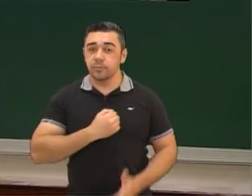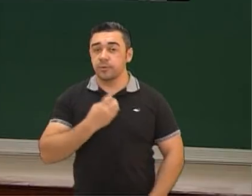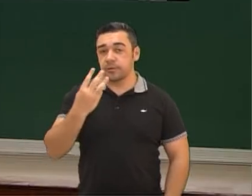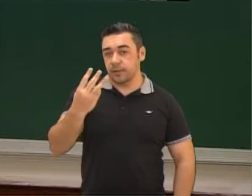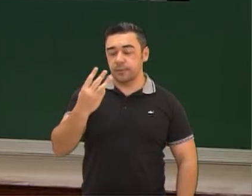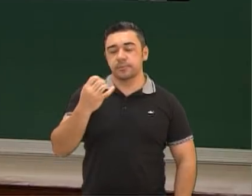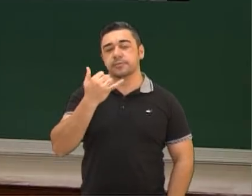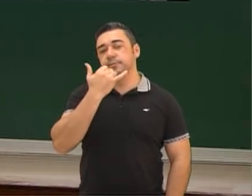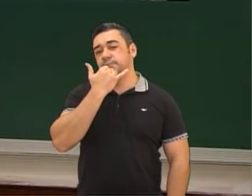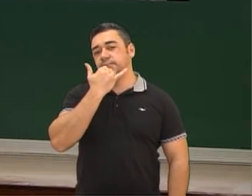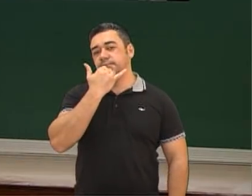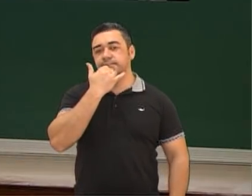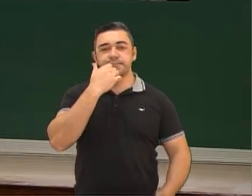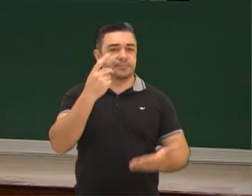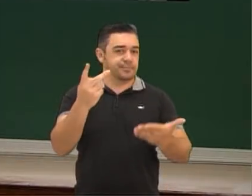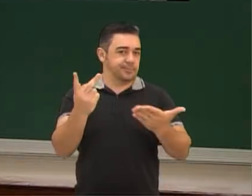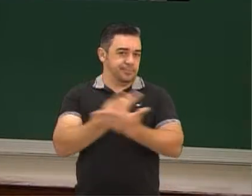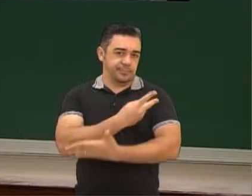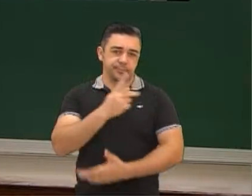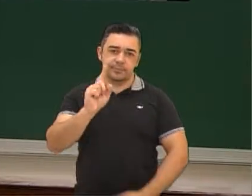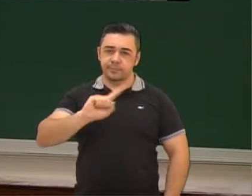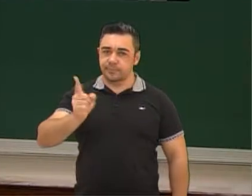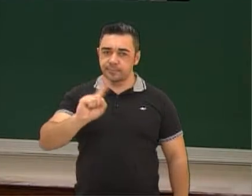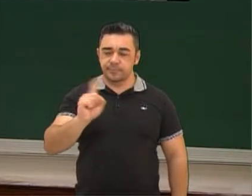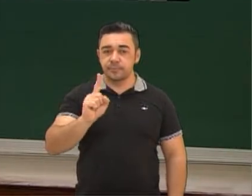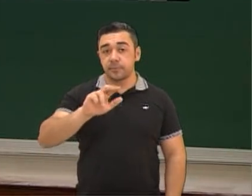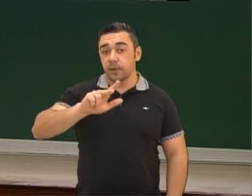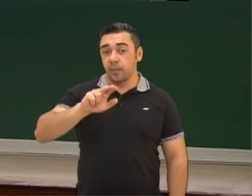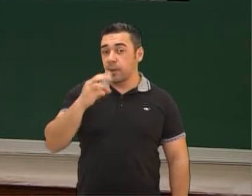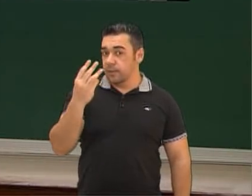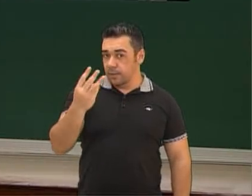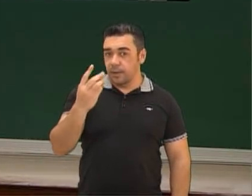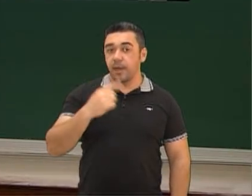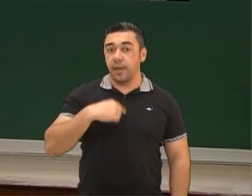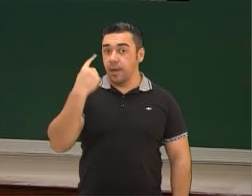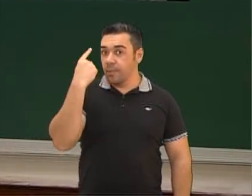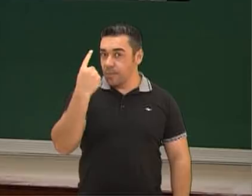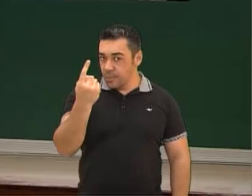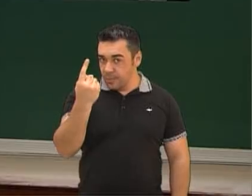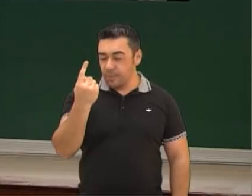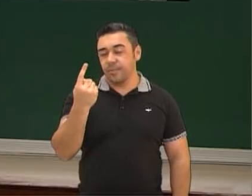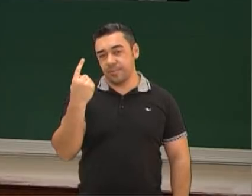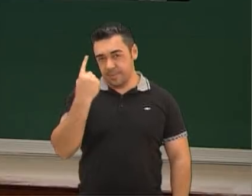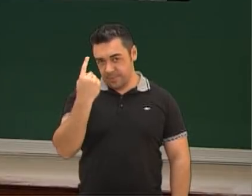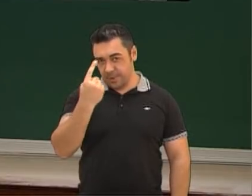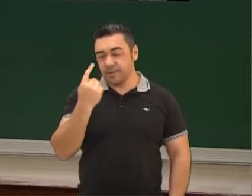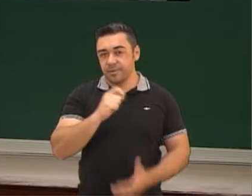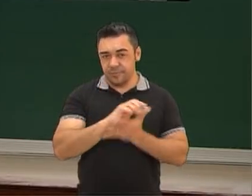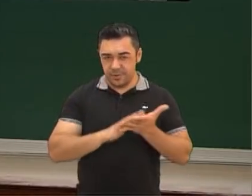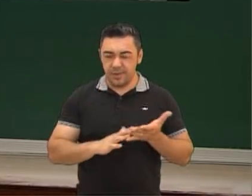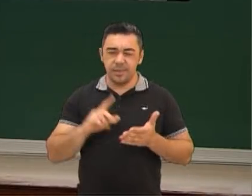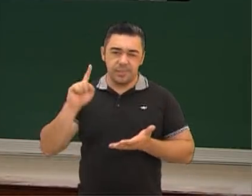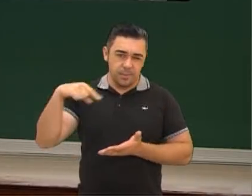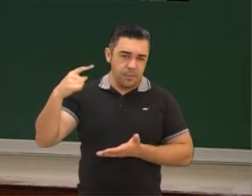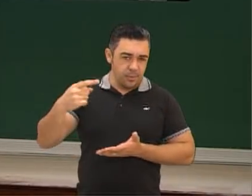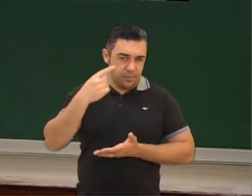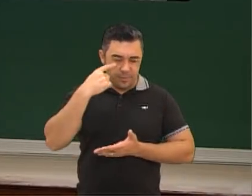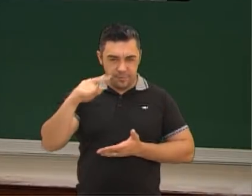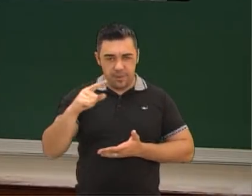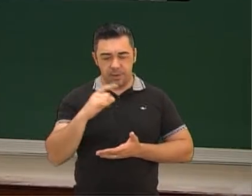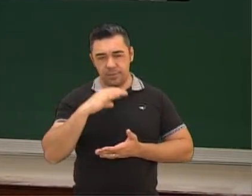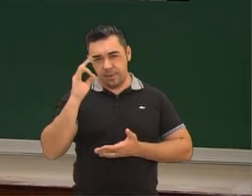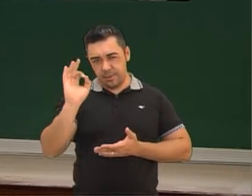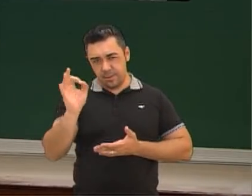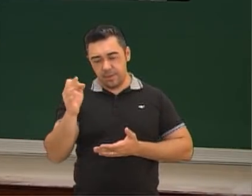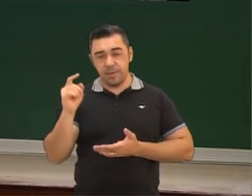3. Então, houve um pequeno erro aqui. Na verdade, esse é o nosso exercício 1, tá bom? Pois na sequência, vocês vão ver que